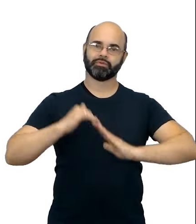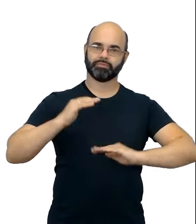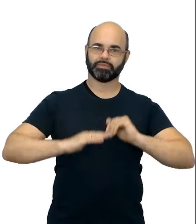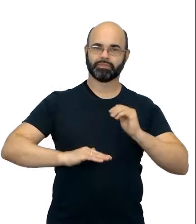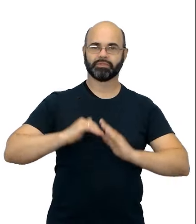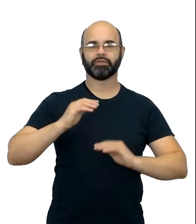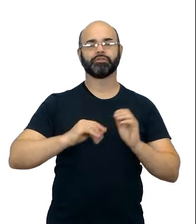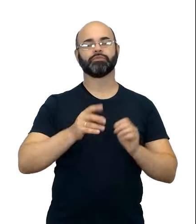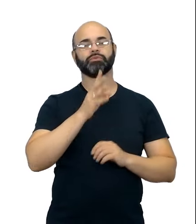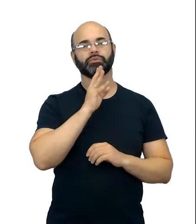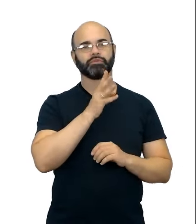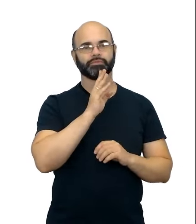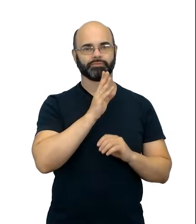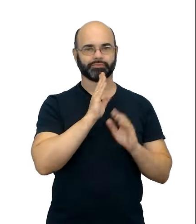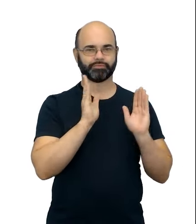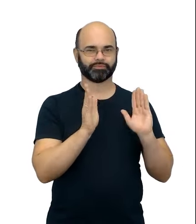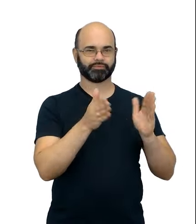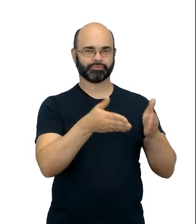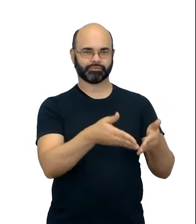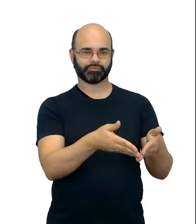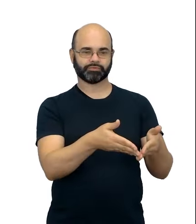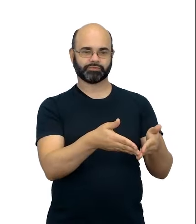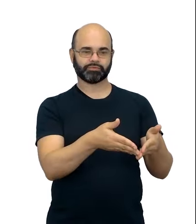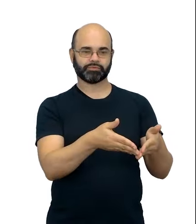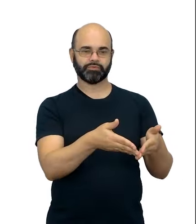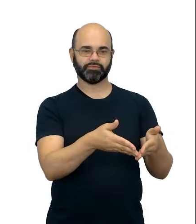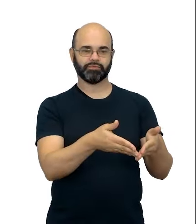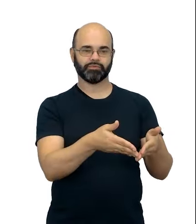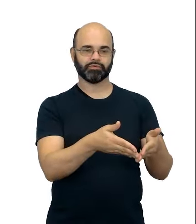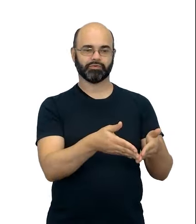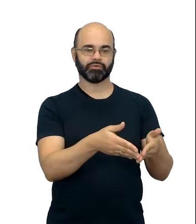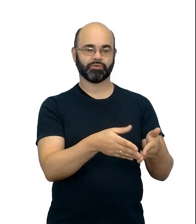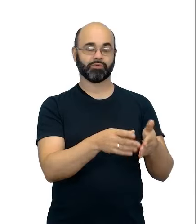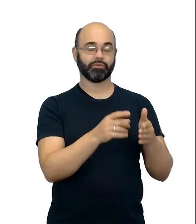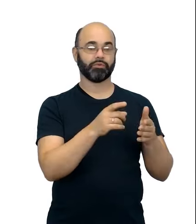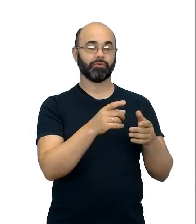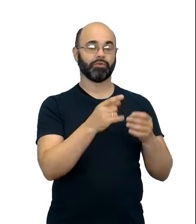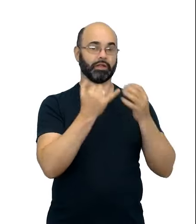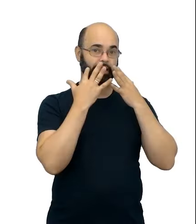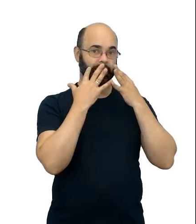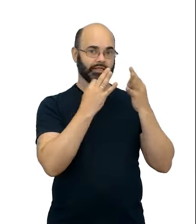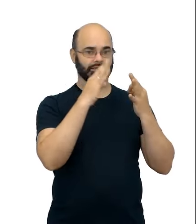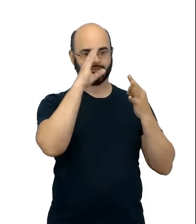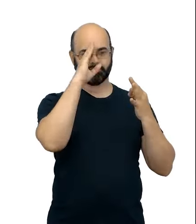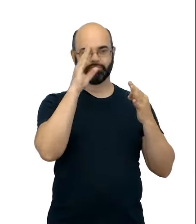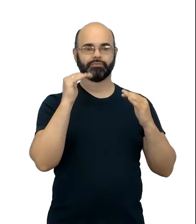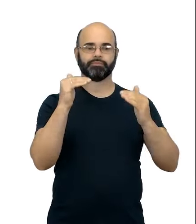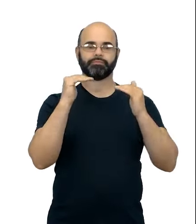de conhecimento. E, em seguida, como é de praxe, como sempre fazemos,